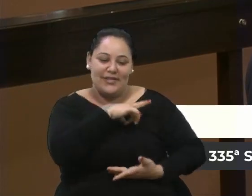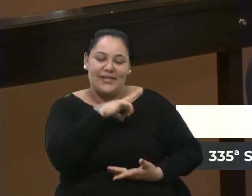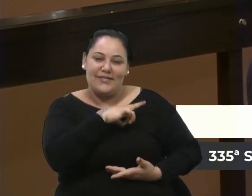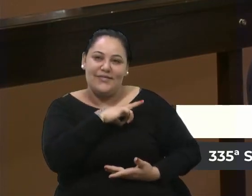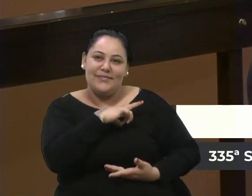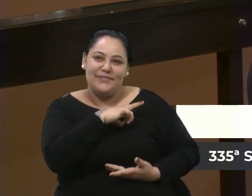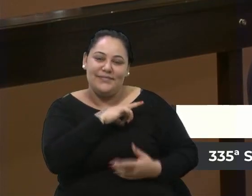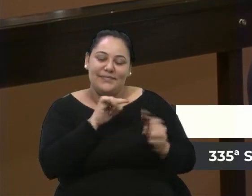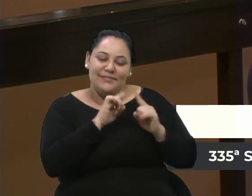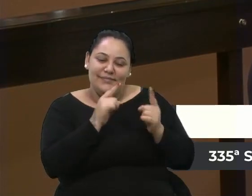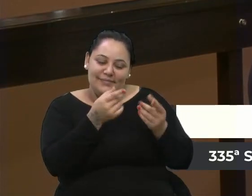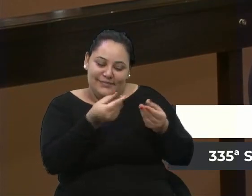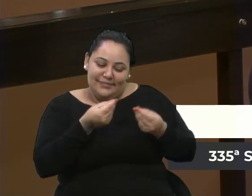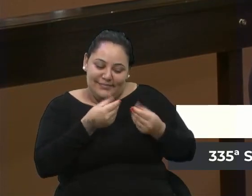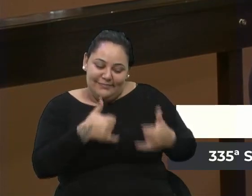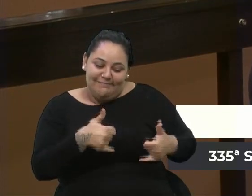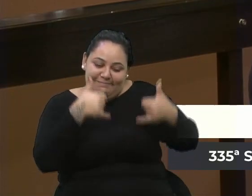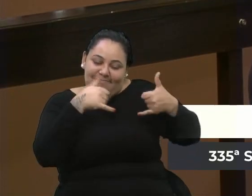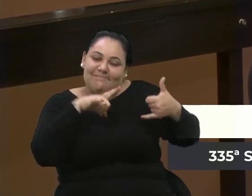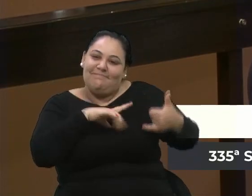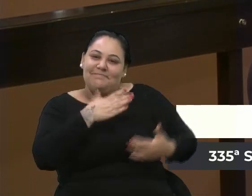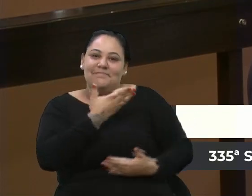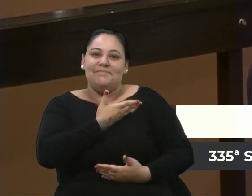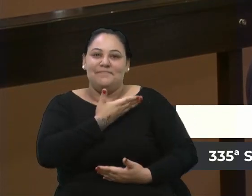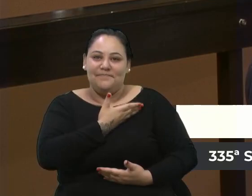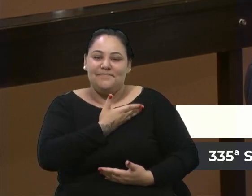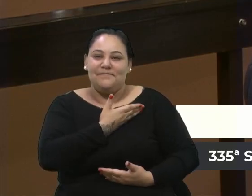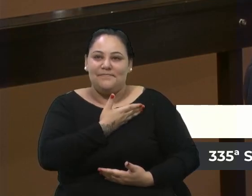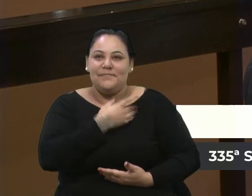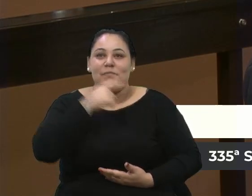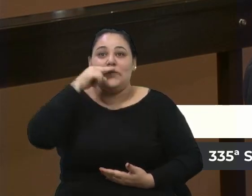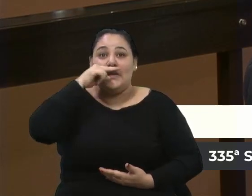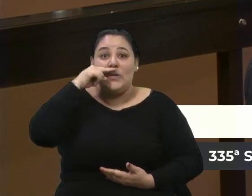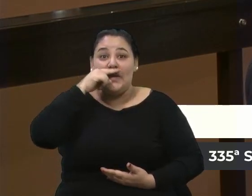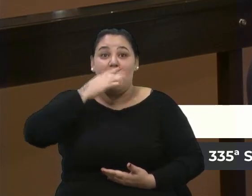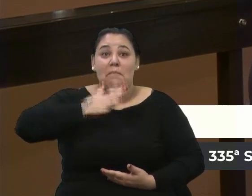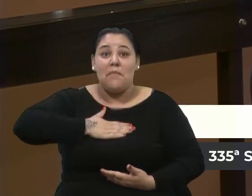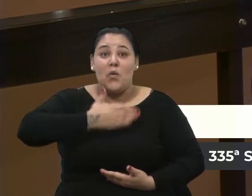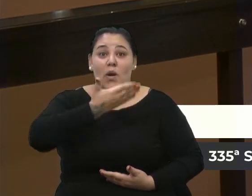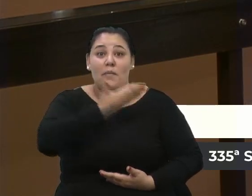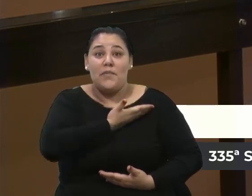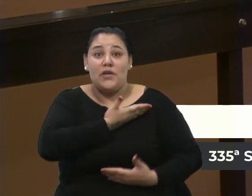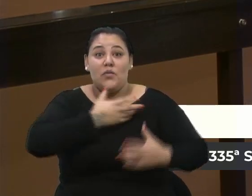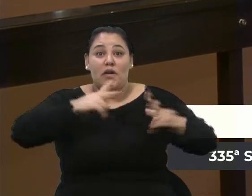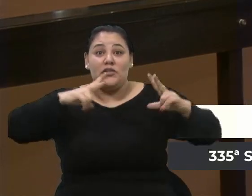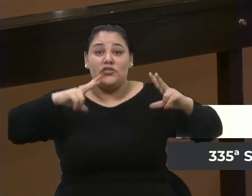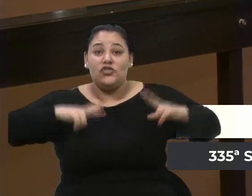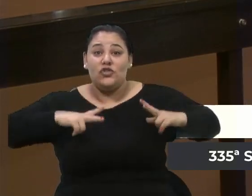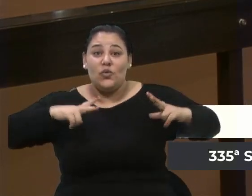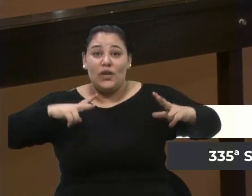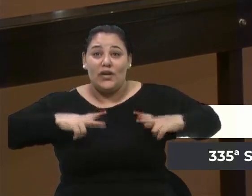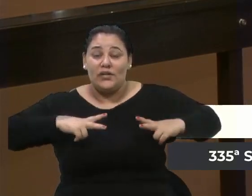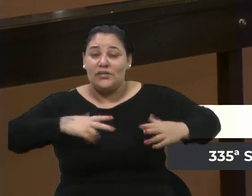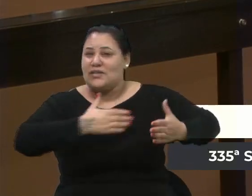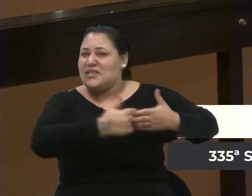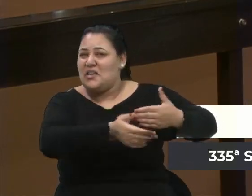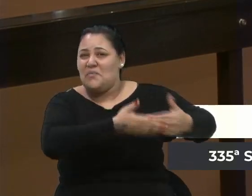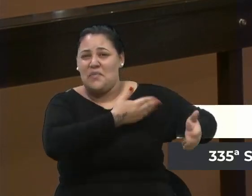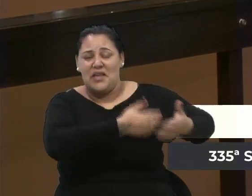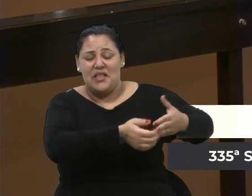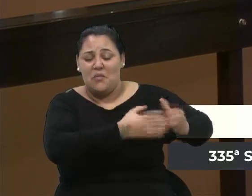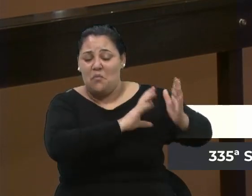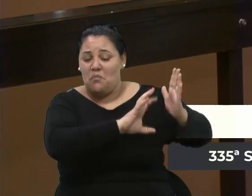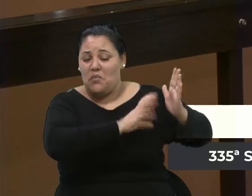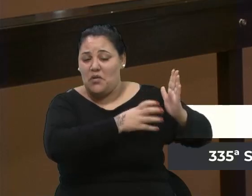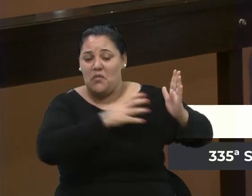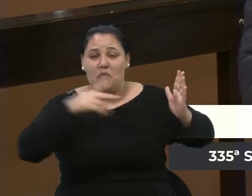muito orgulho de tê-lo como amigo. O Sartori é meu amigo pessoal, indiferente de partido.